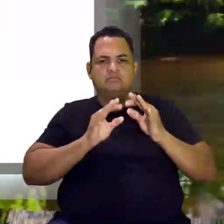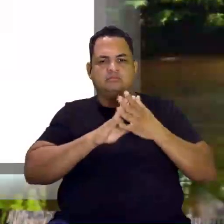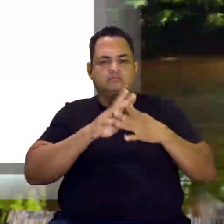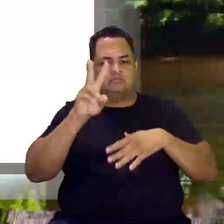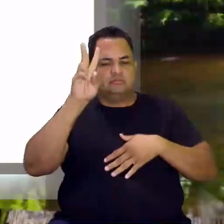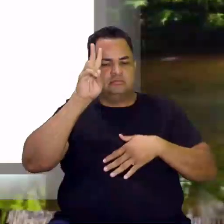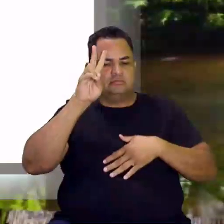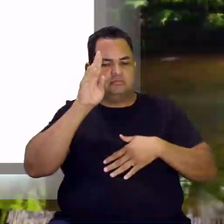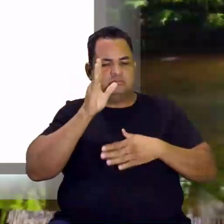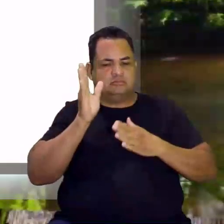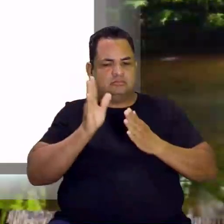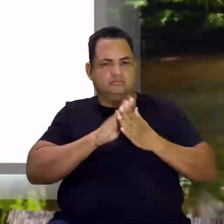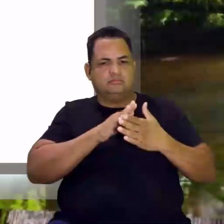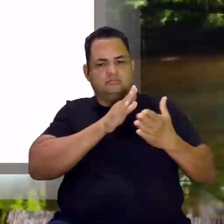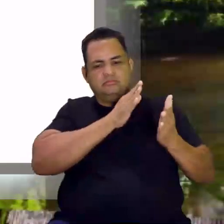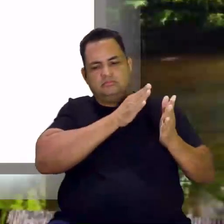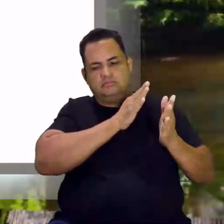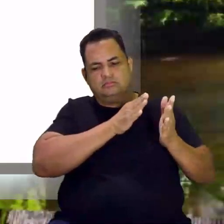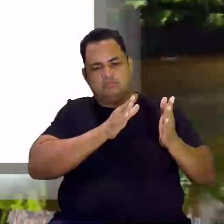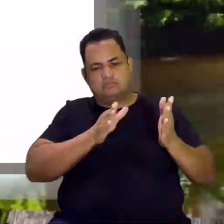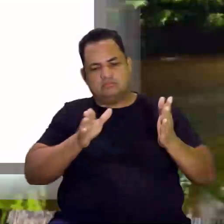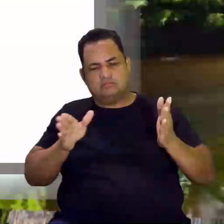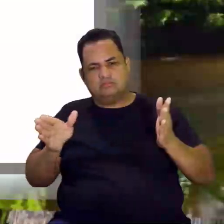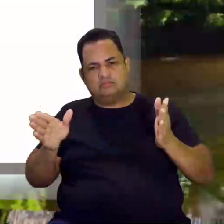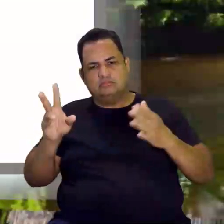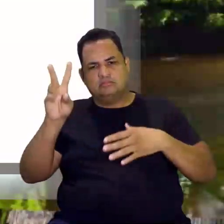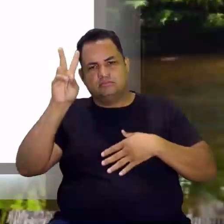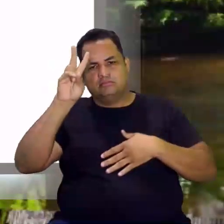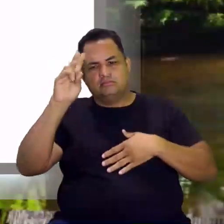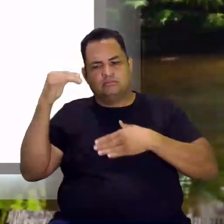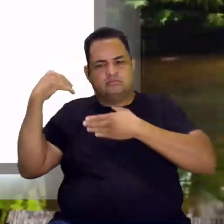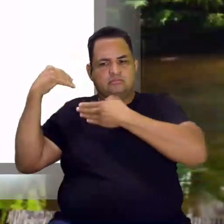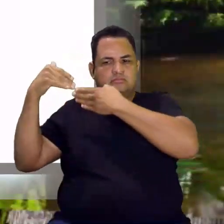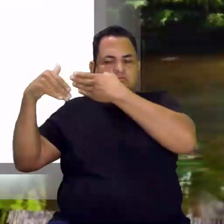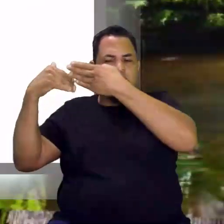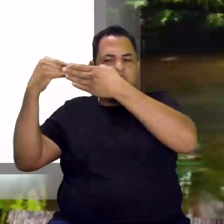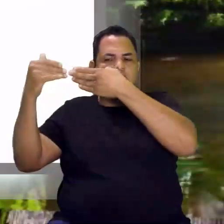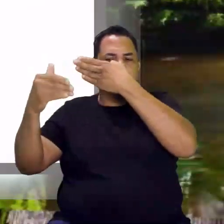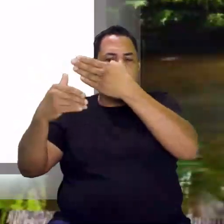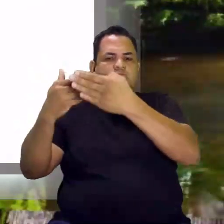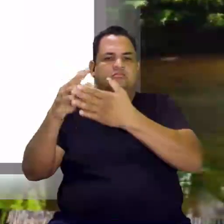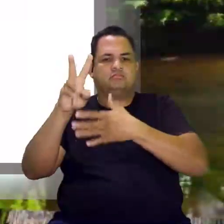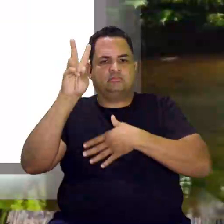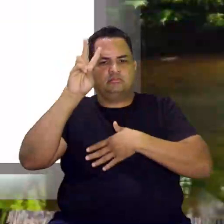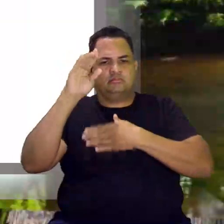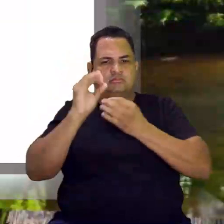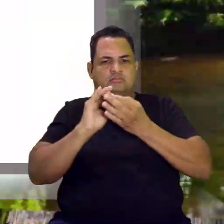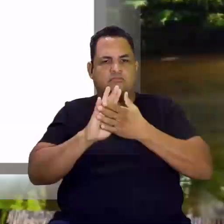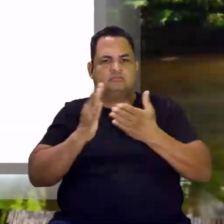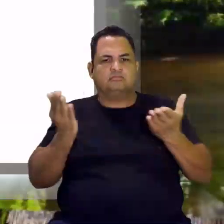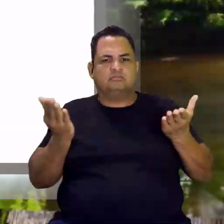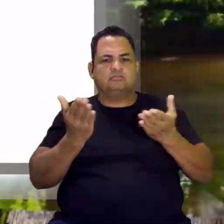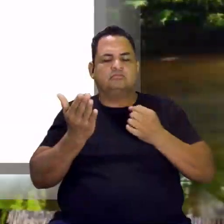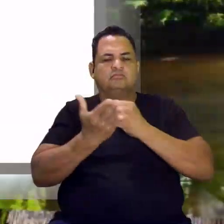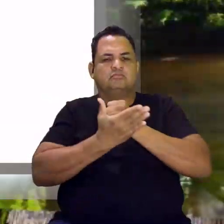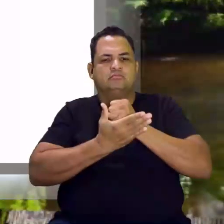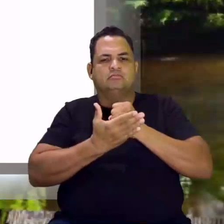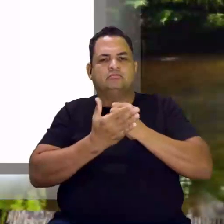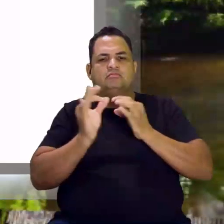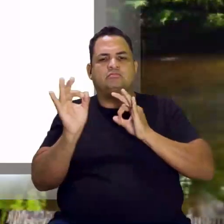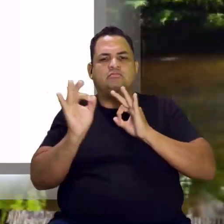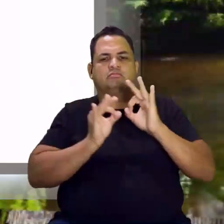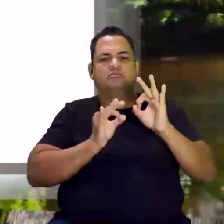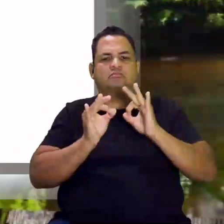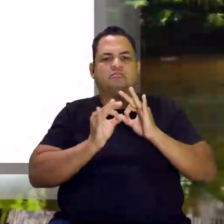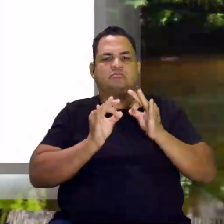histórico, a gente voltando no tempo para entender o que hoje está muito bem embasado,